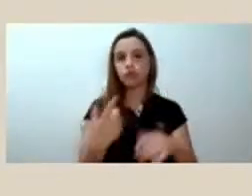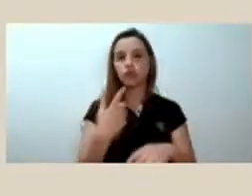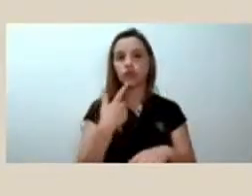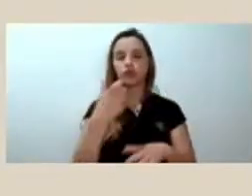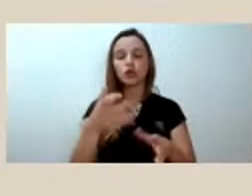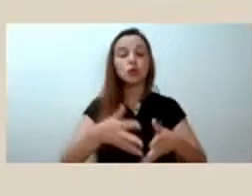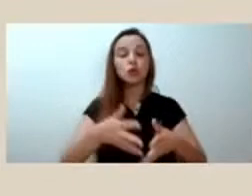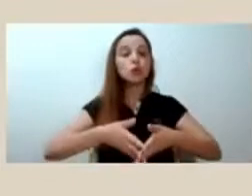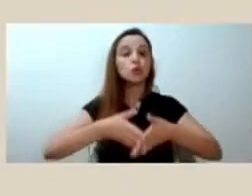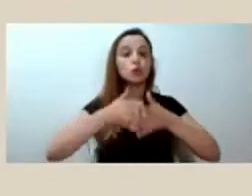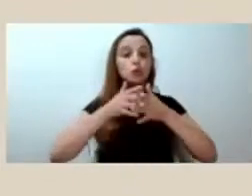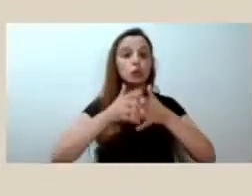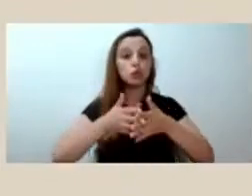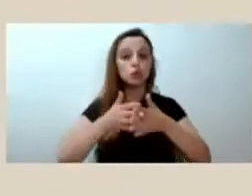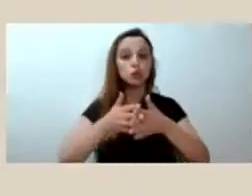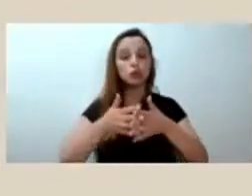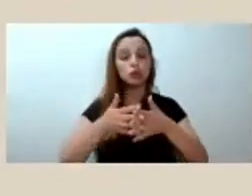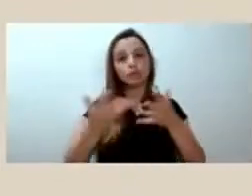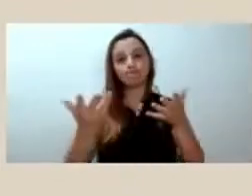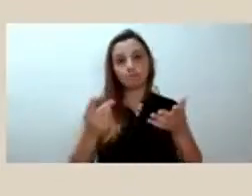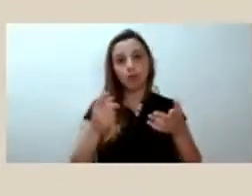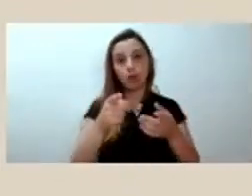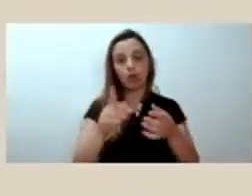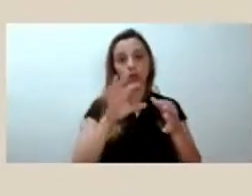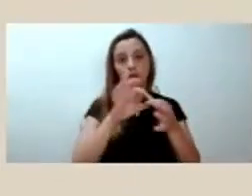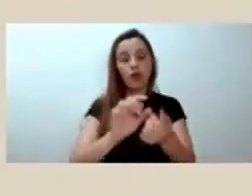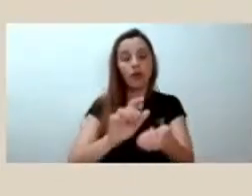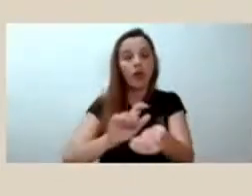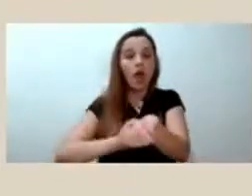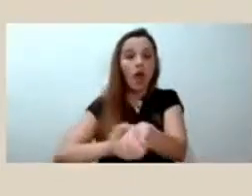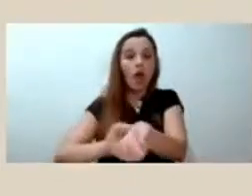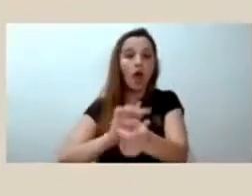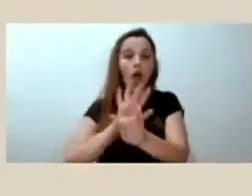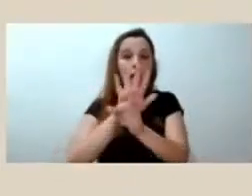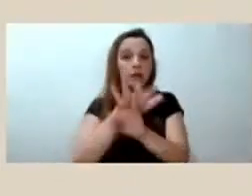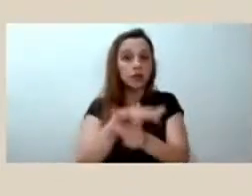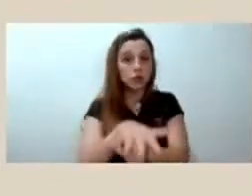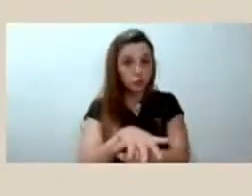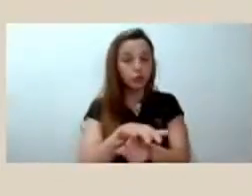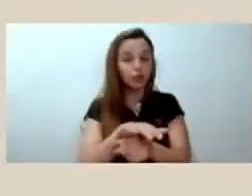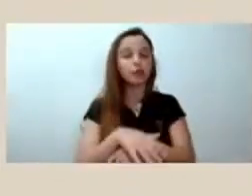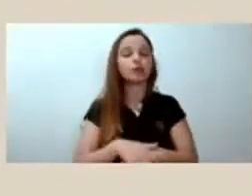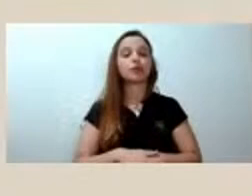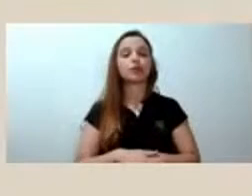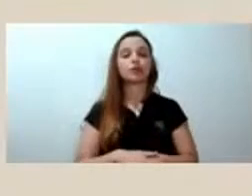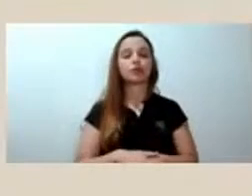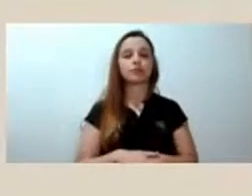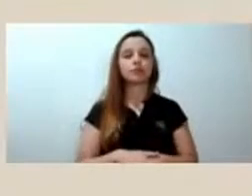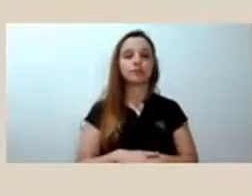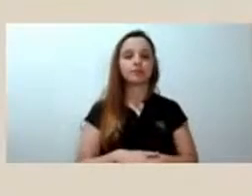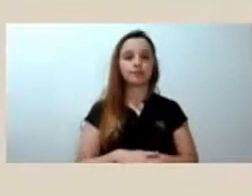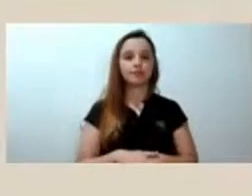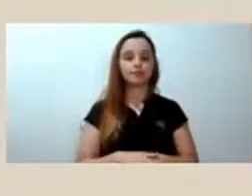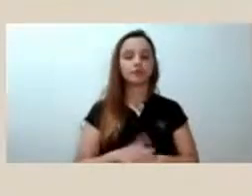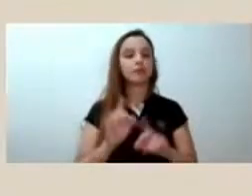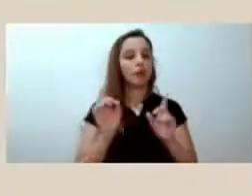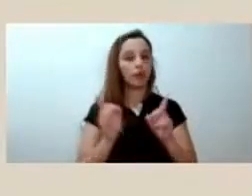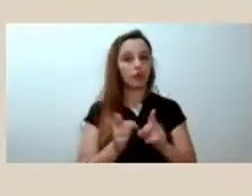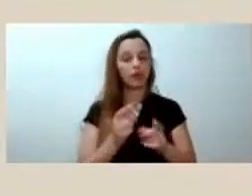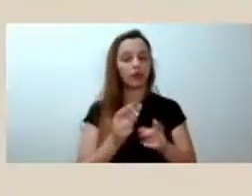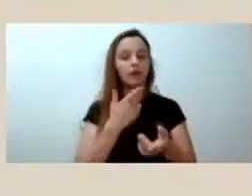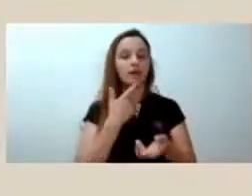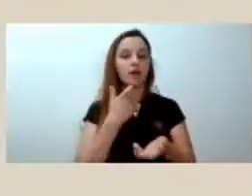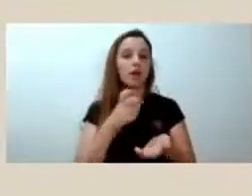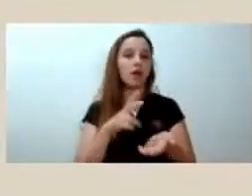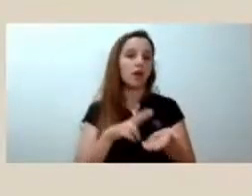que sustenta o racismo, não é? So Yolanda has more to say about how